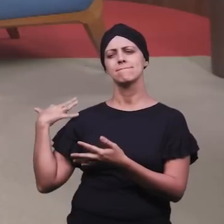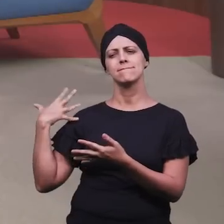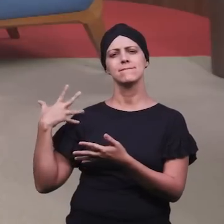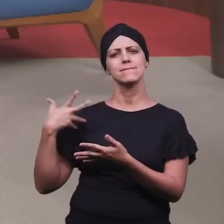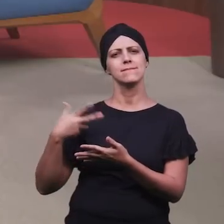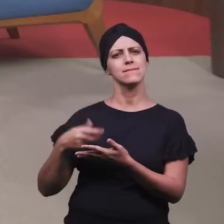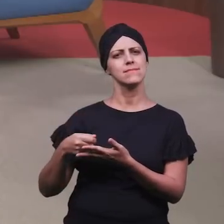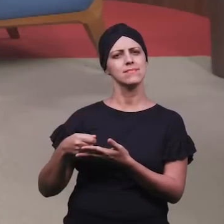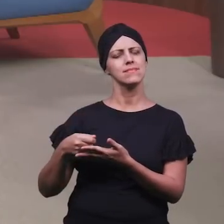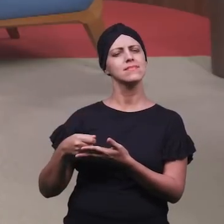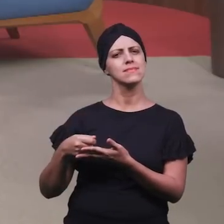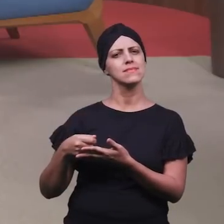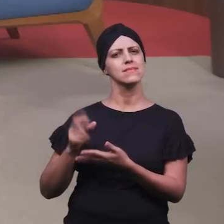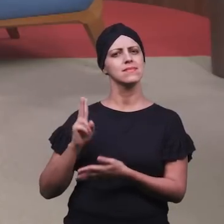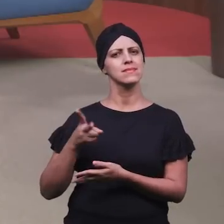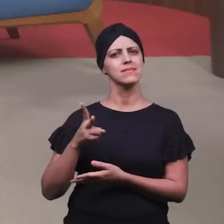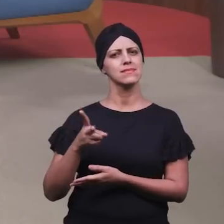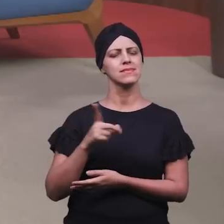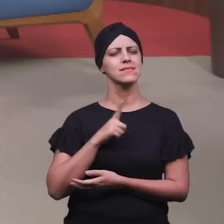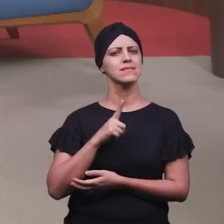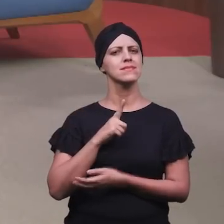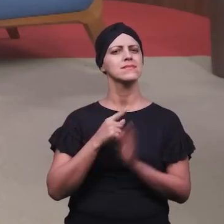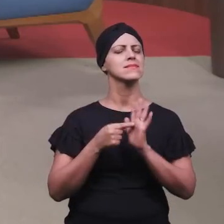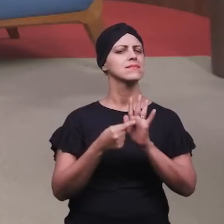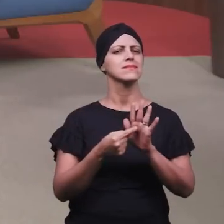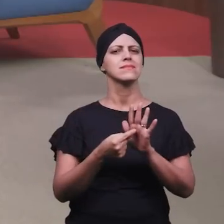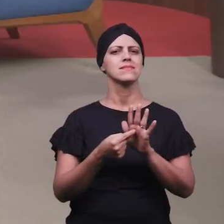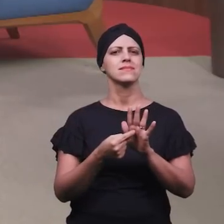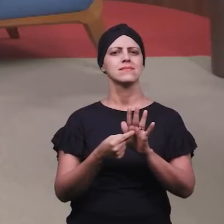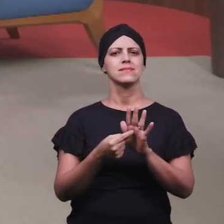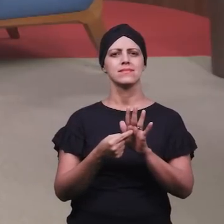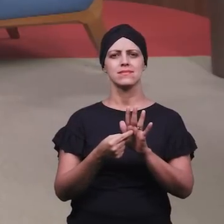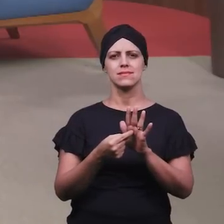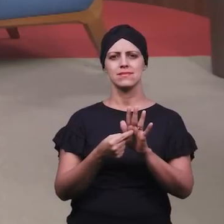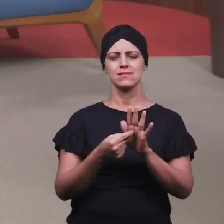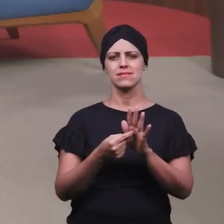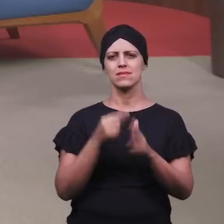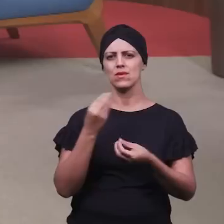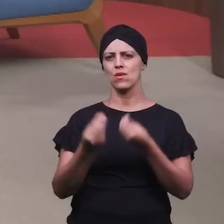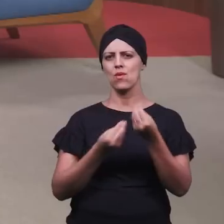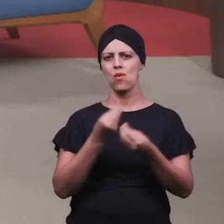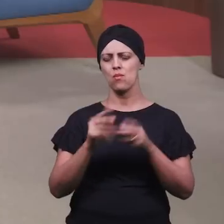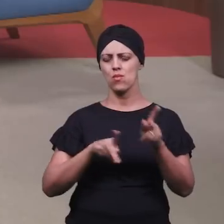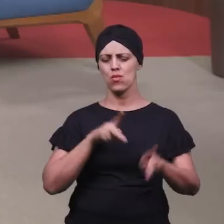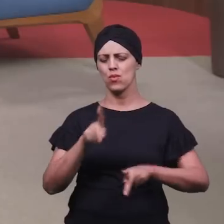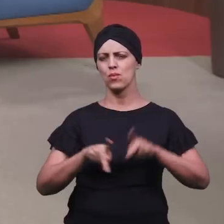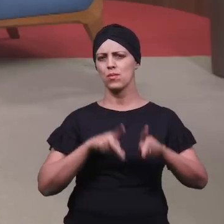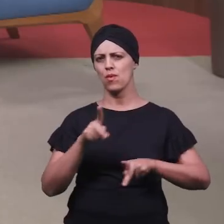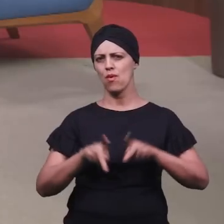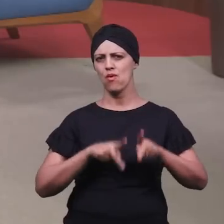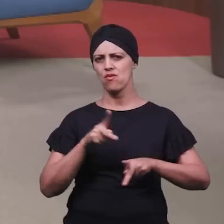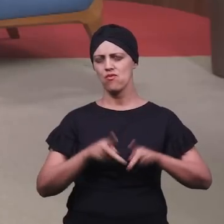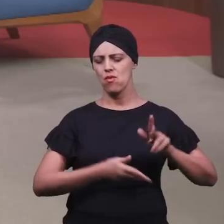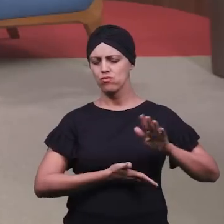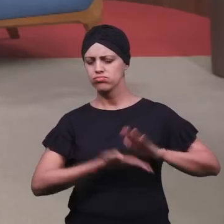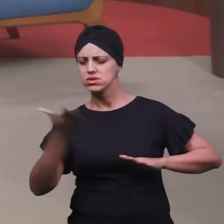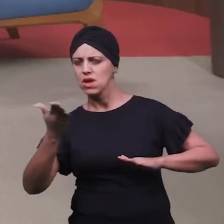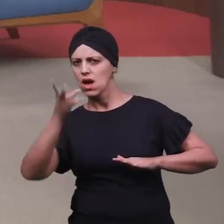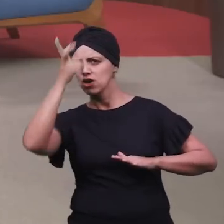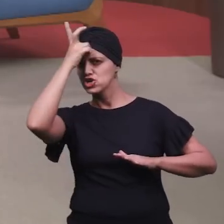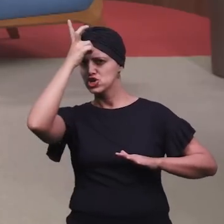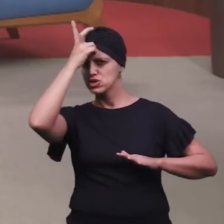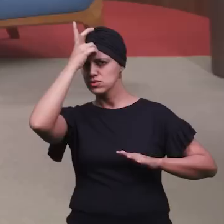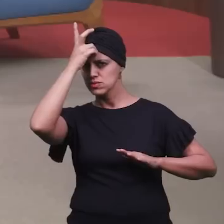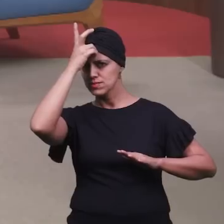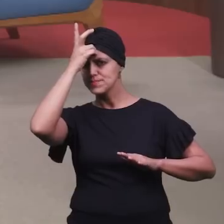últimas edições desse quadro a experiência da saída do povo do Egito, especificamente